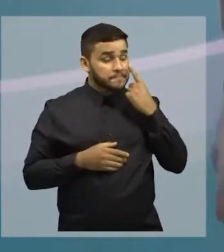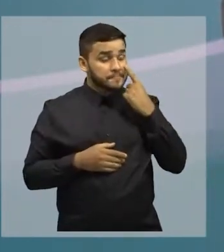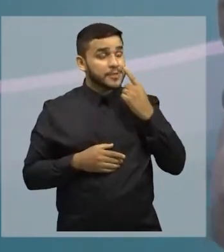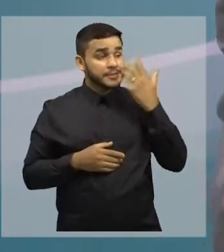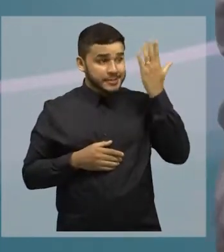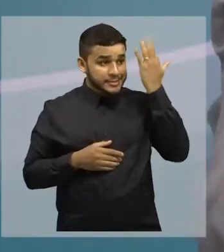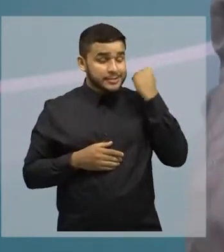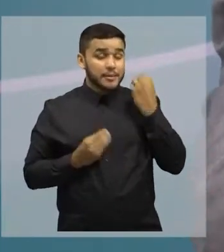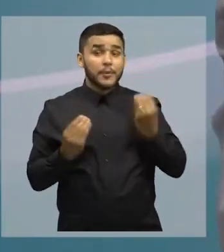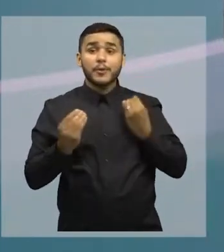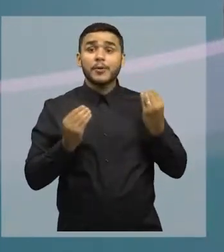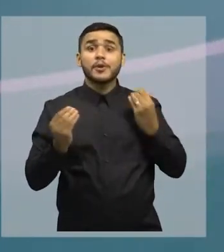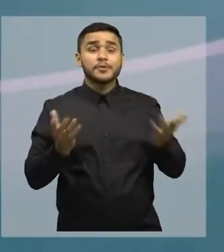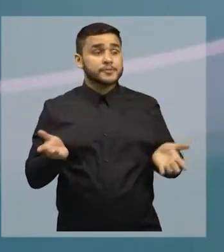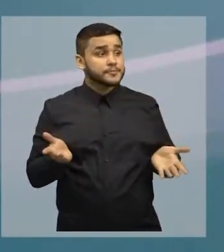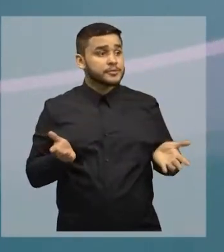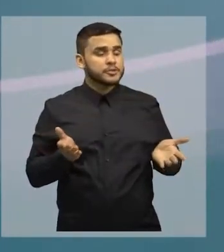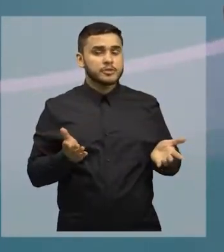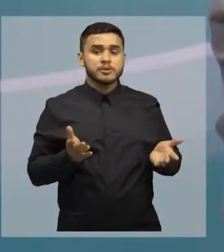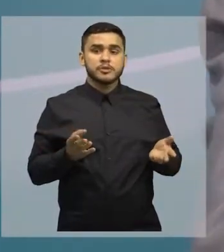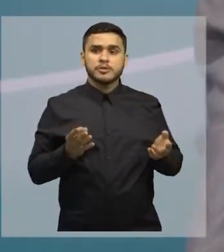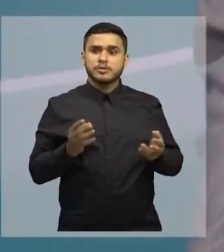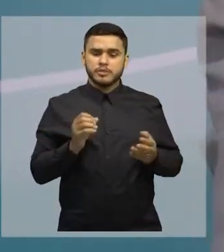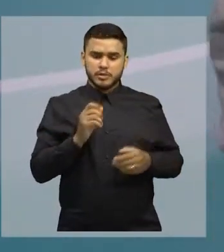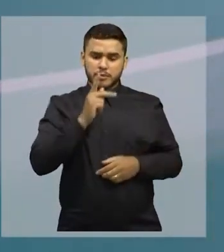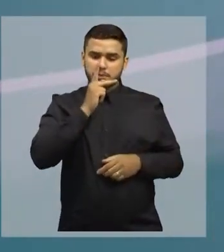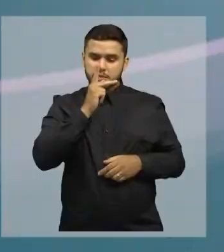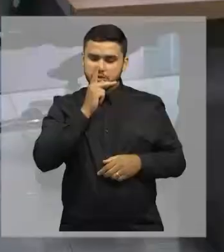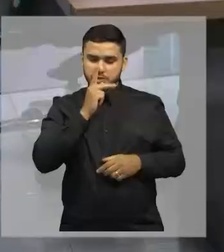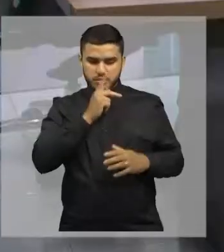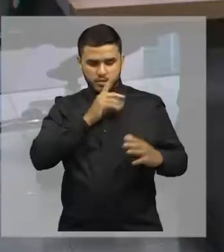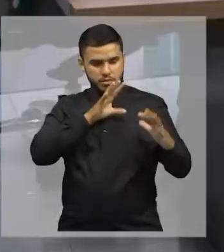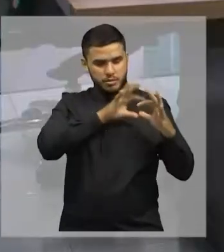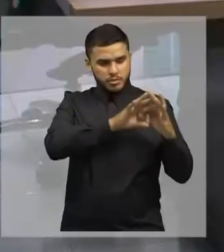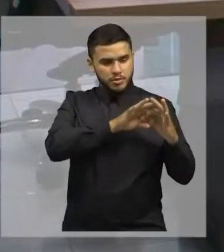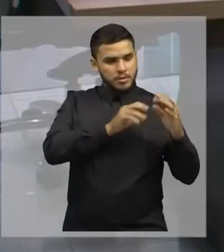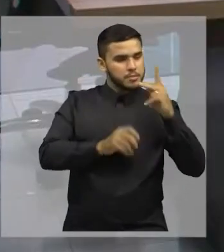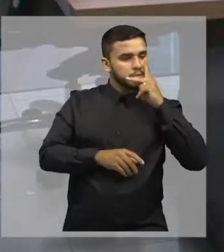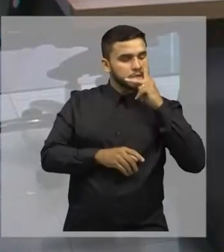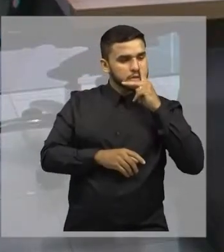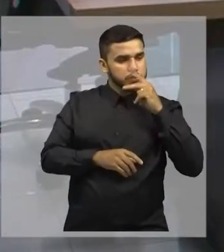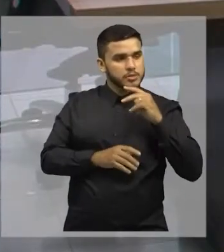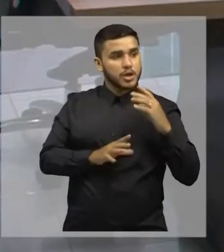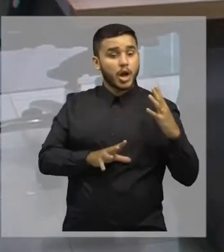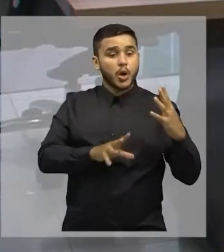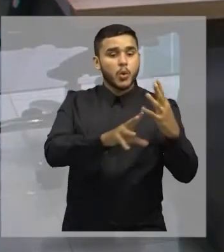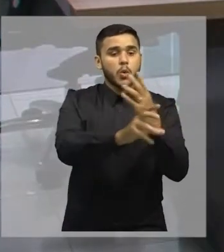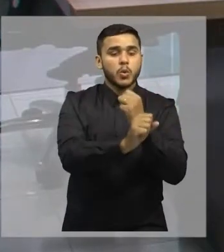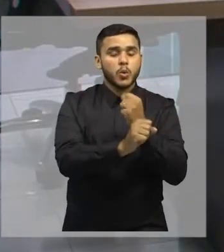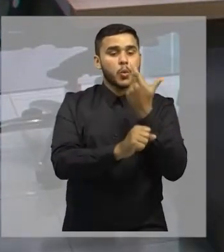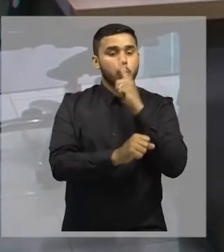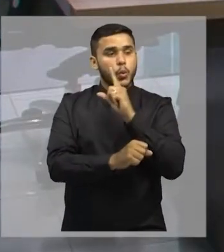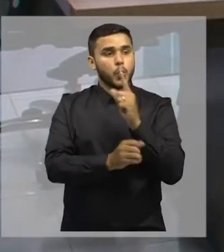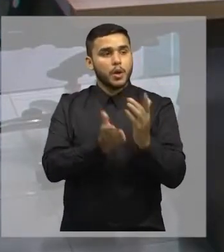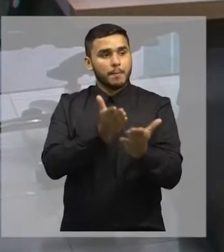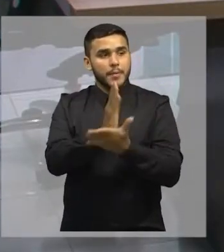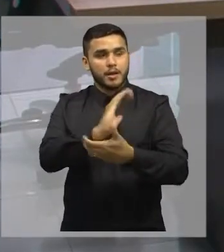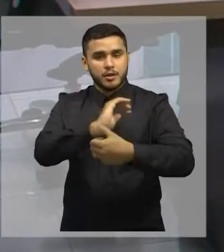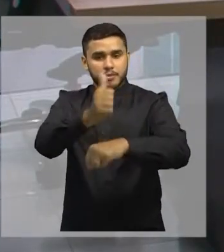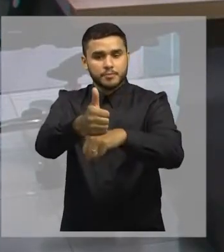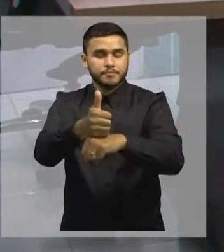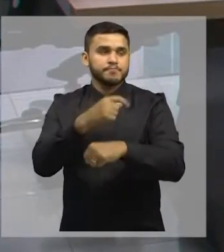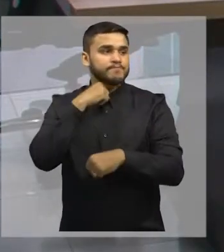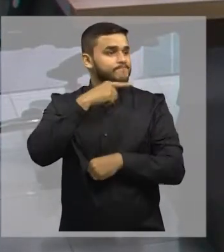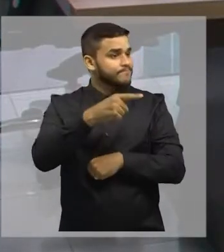fazer coligação proporcional acaba influenciando diretamente as coligações majoritárias. Então, olha, teve uma fala do